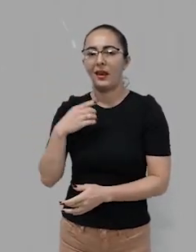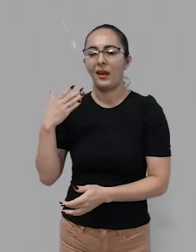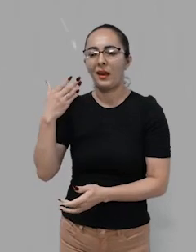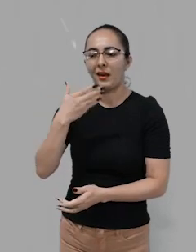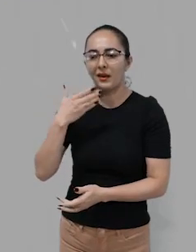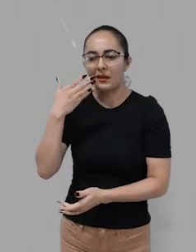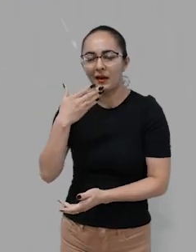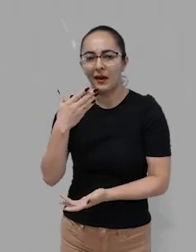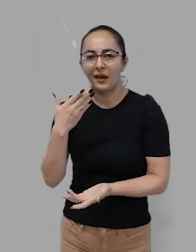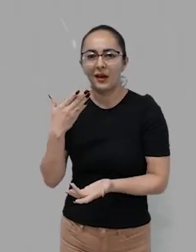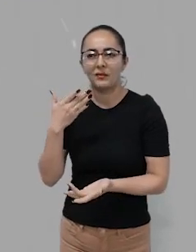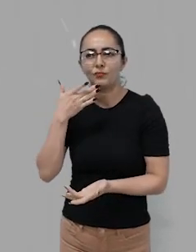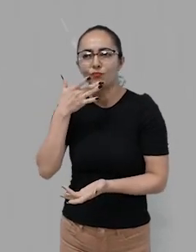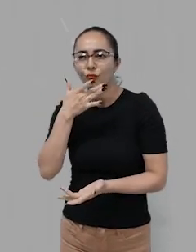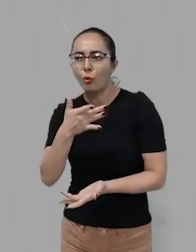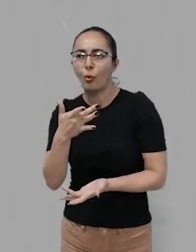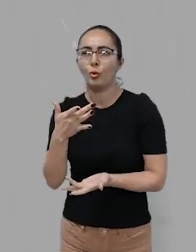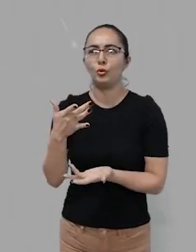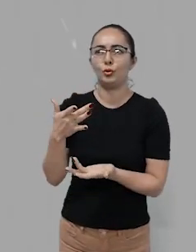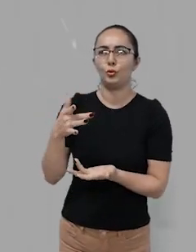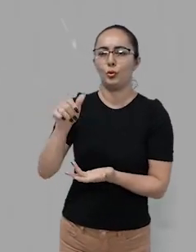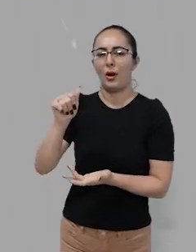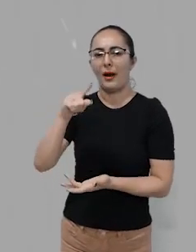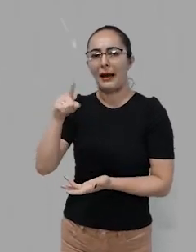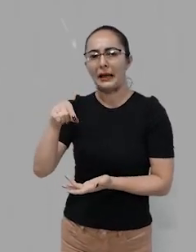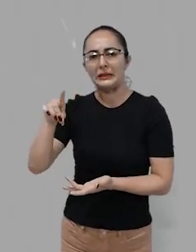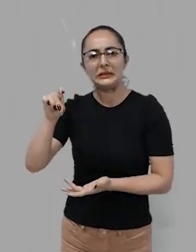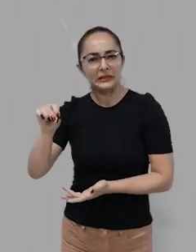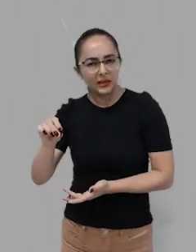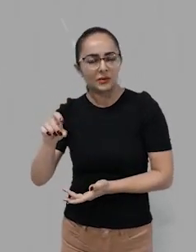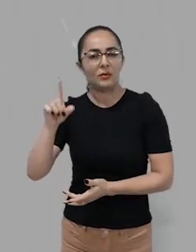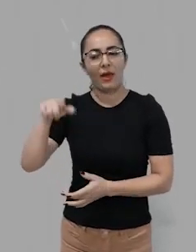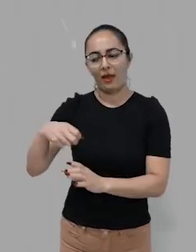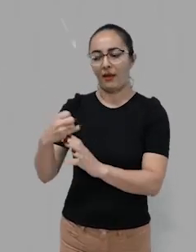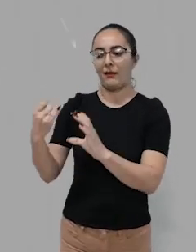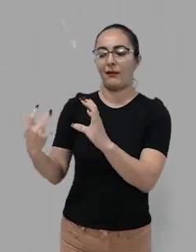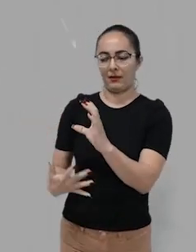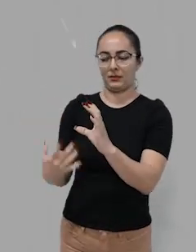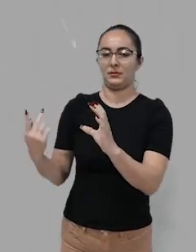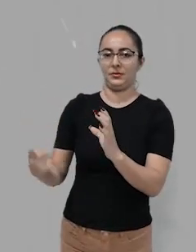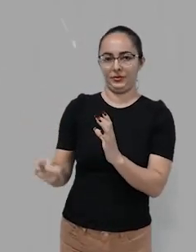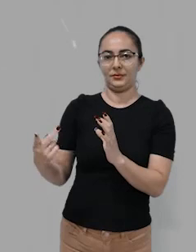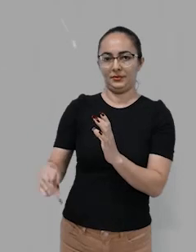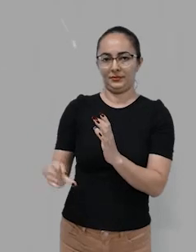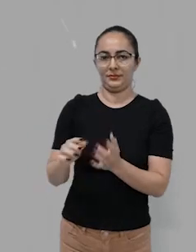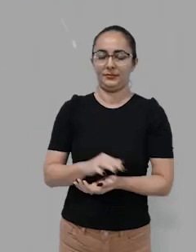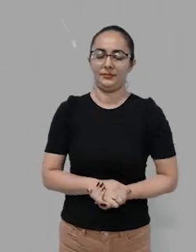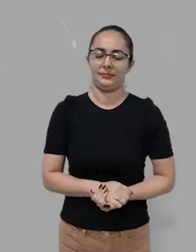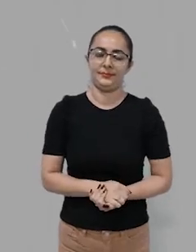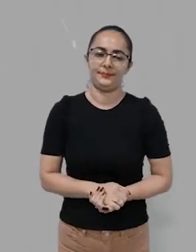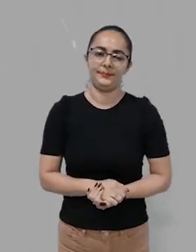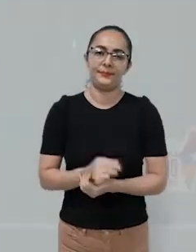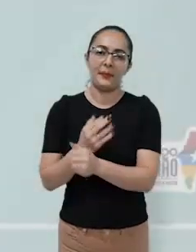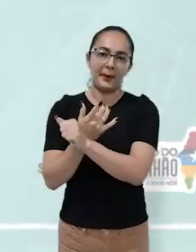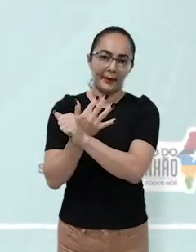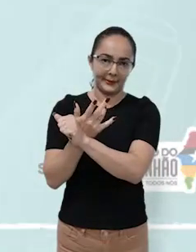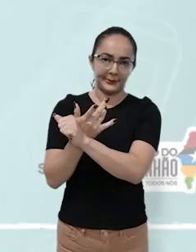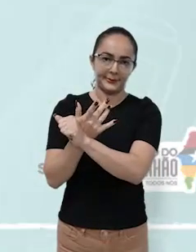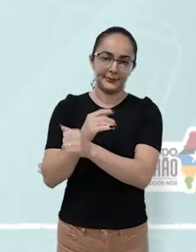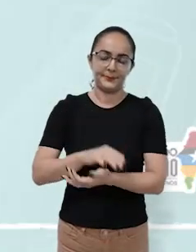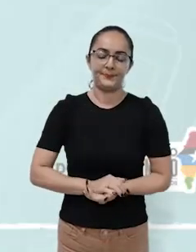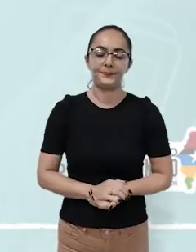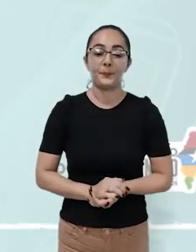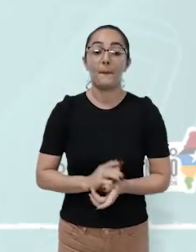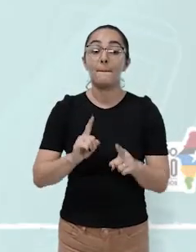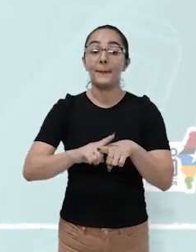por definição, né, a gente pode dizer que é uma característica dos ácidos. Bom, mas qual é